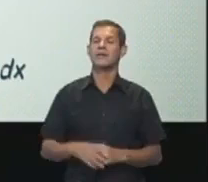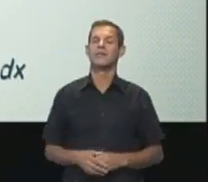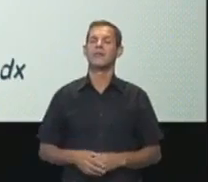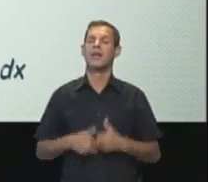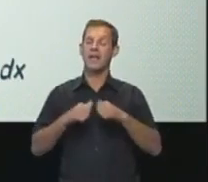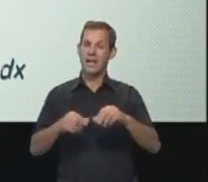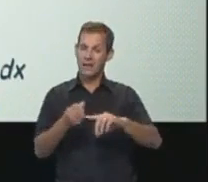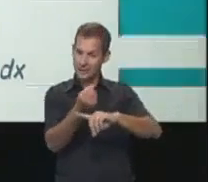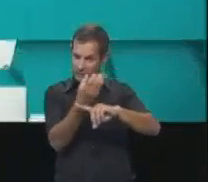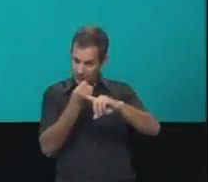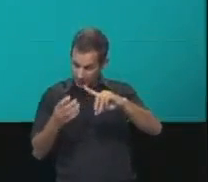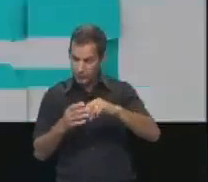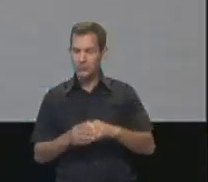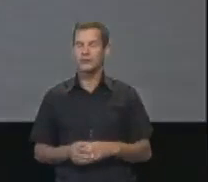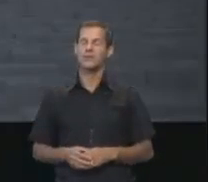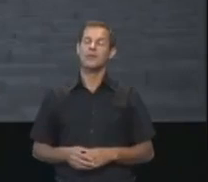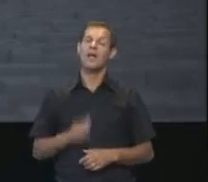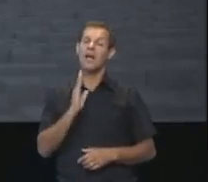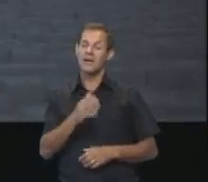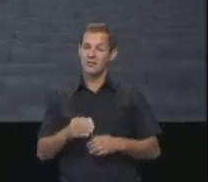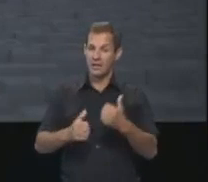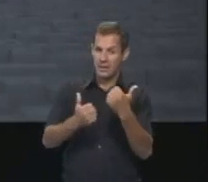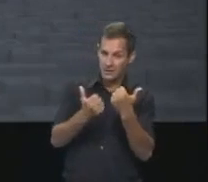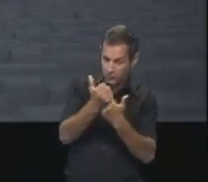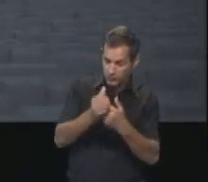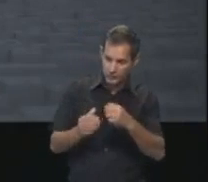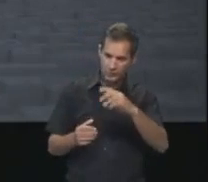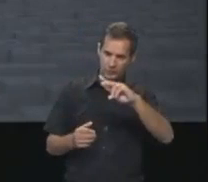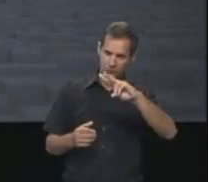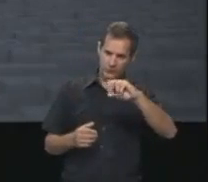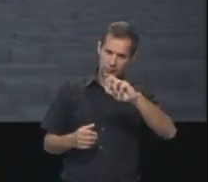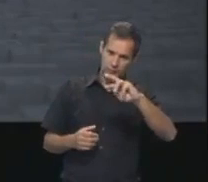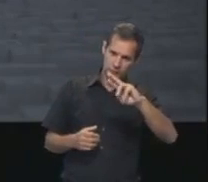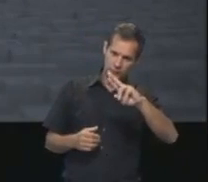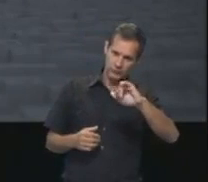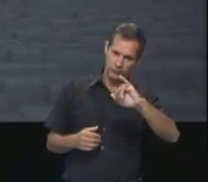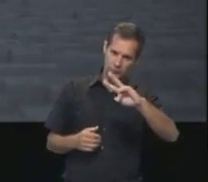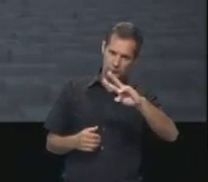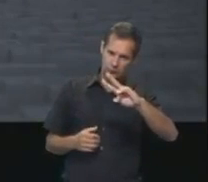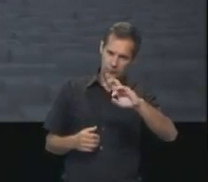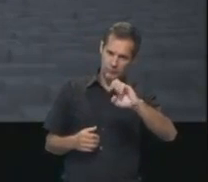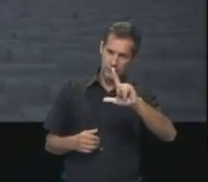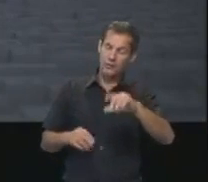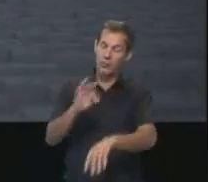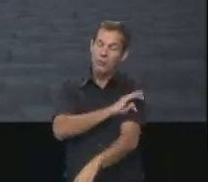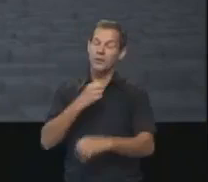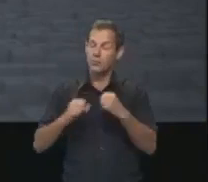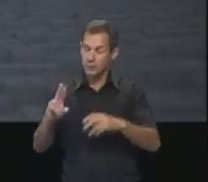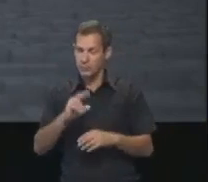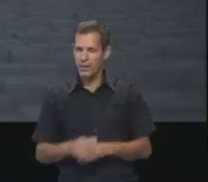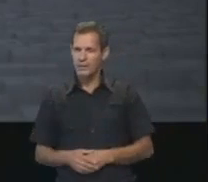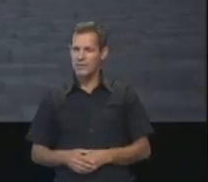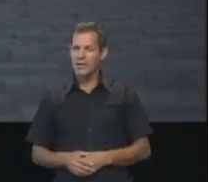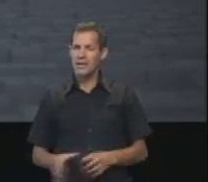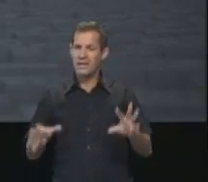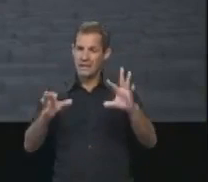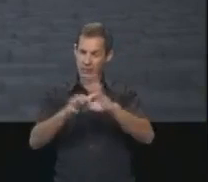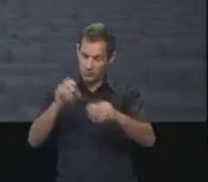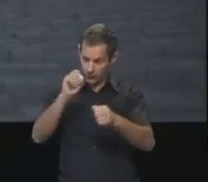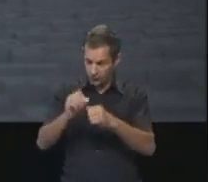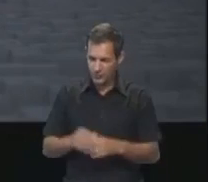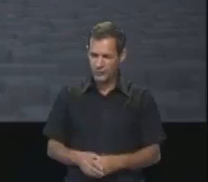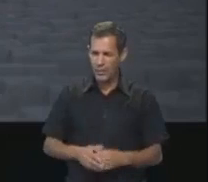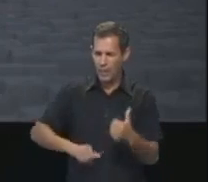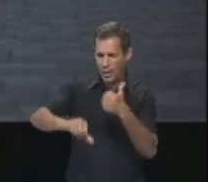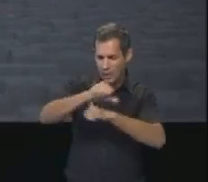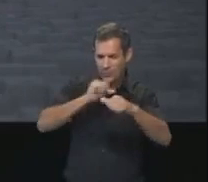chegamos a essa equação. Já a mudança de variáveis é uma técnica que podemos utilizar em determinadas integrais. Realizamos